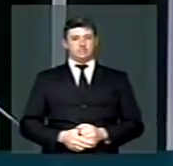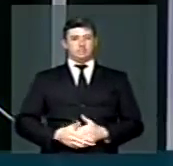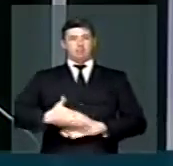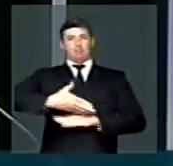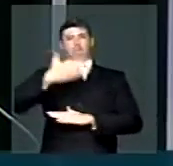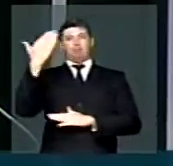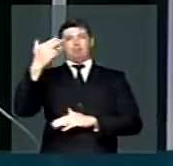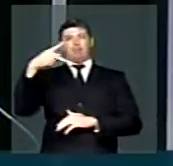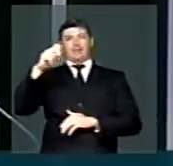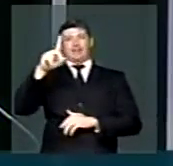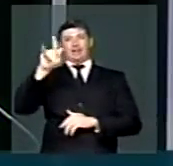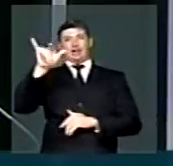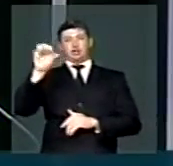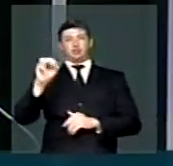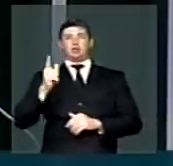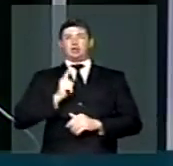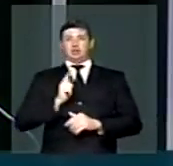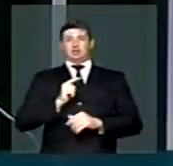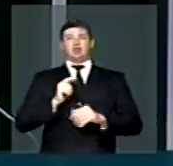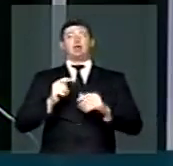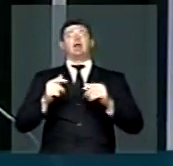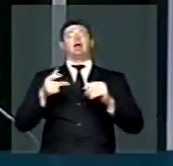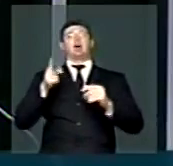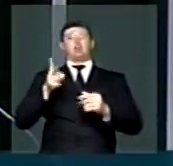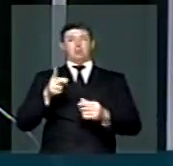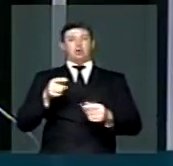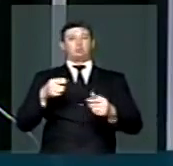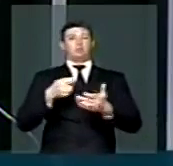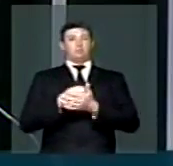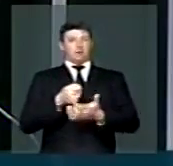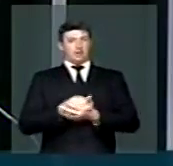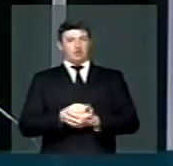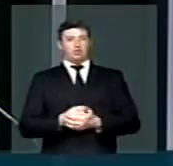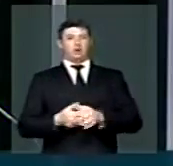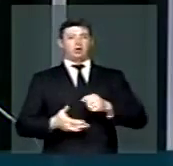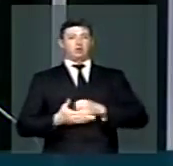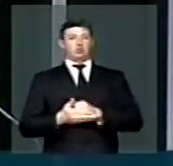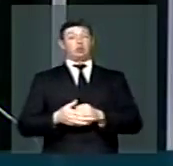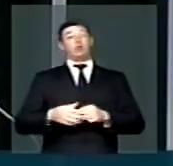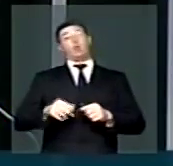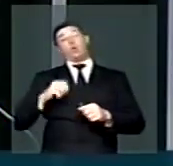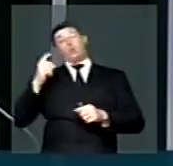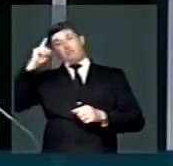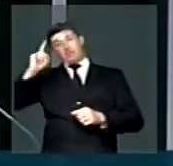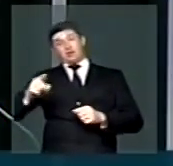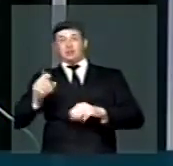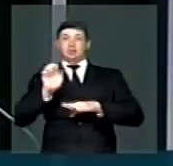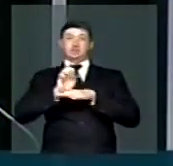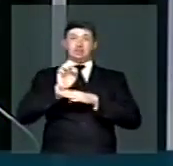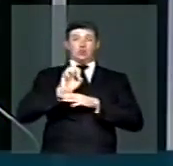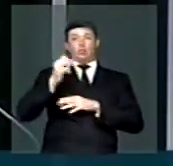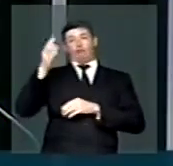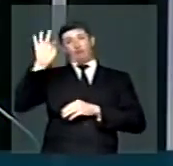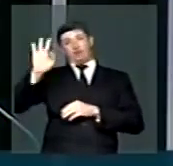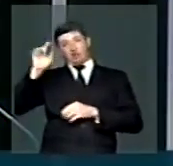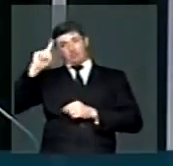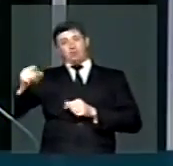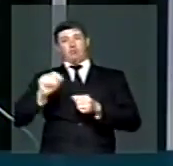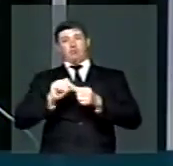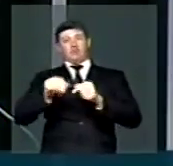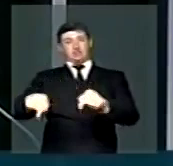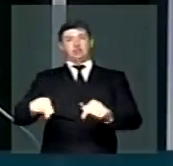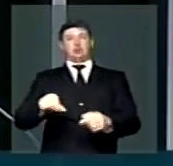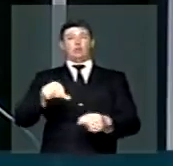o mesmo prazo que for concedido por órgãos estaduais e federais para implantação.